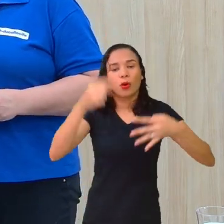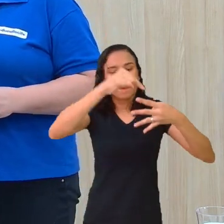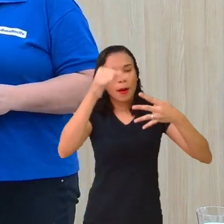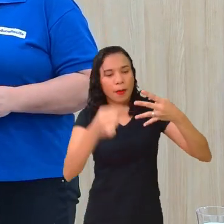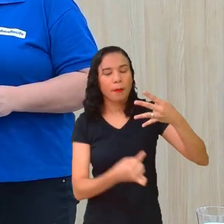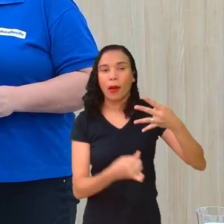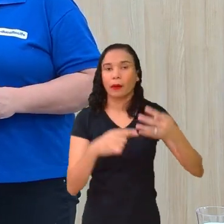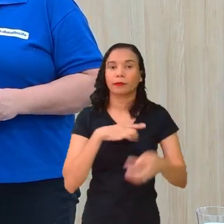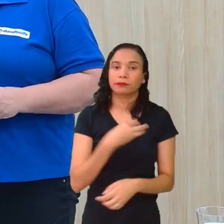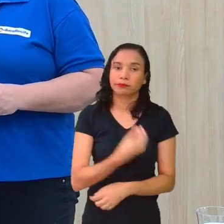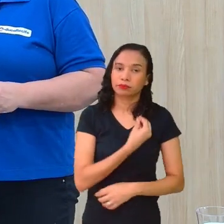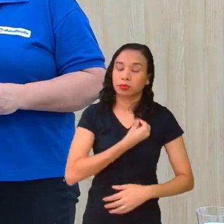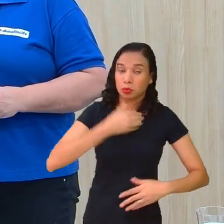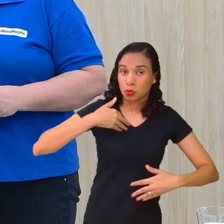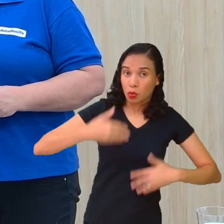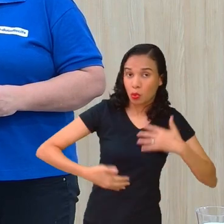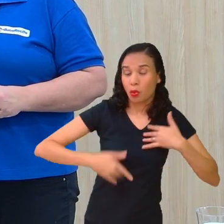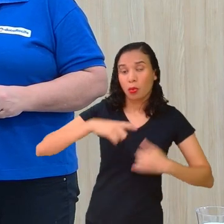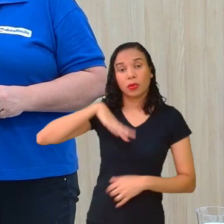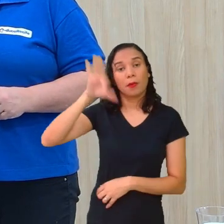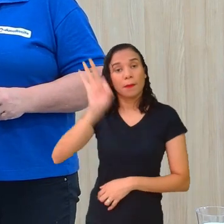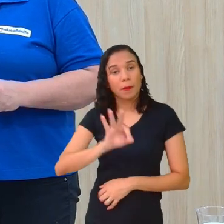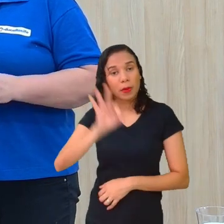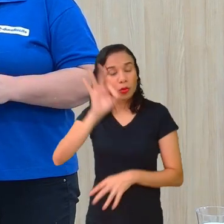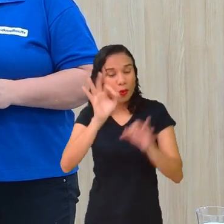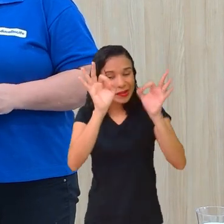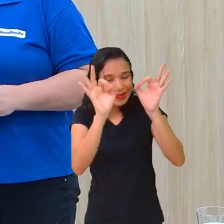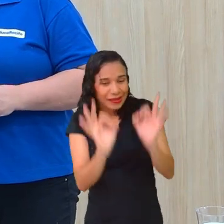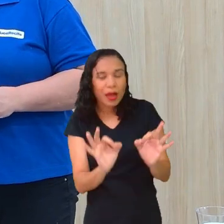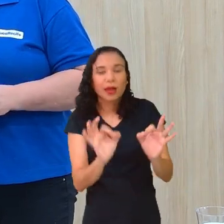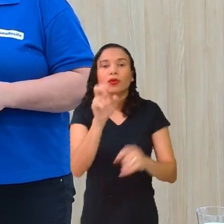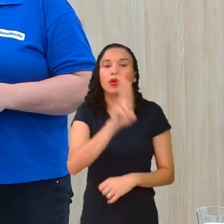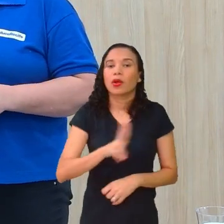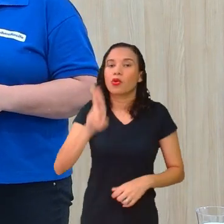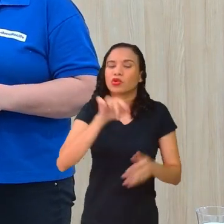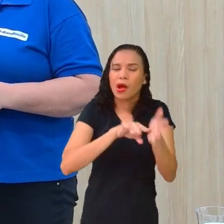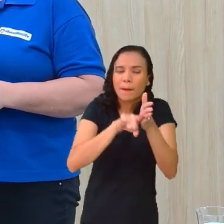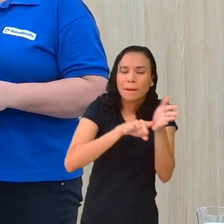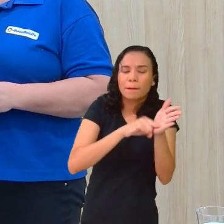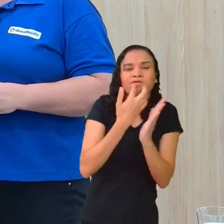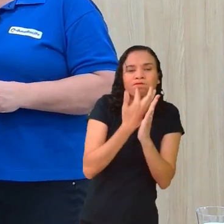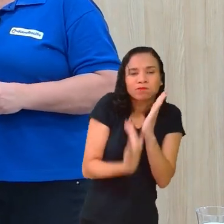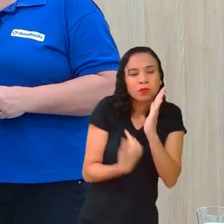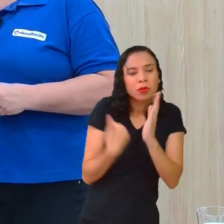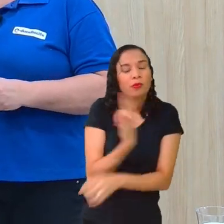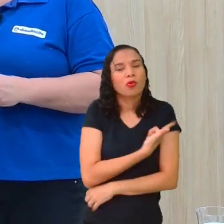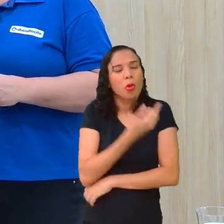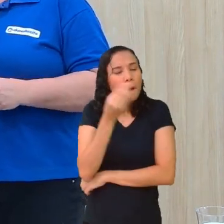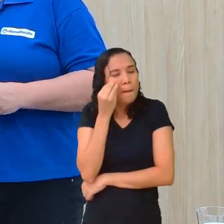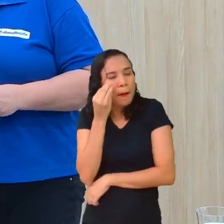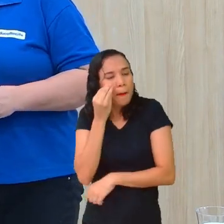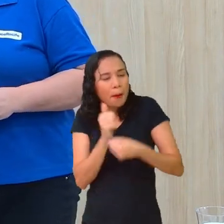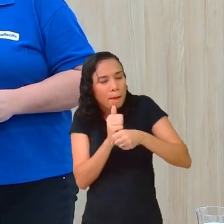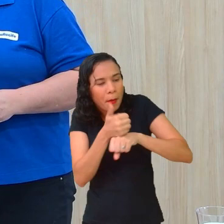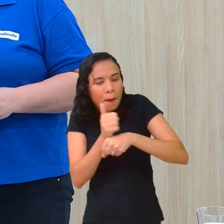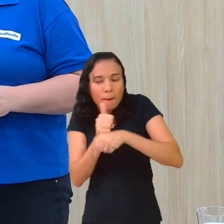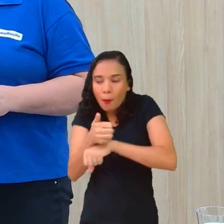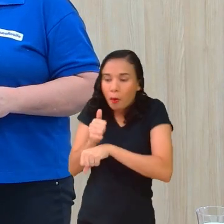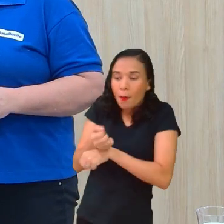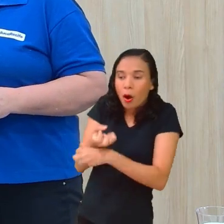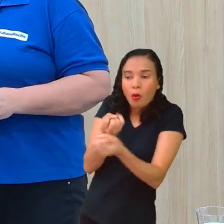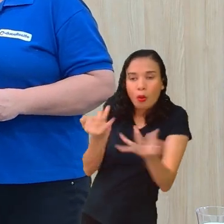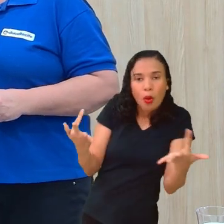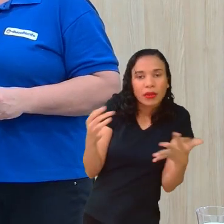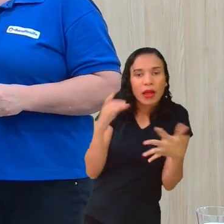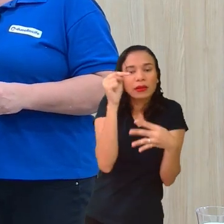estejam no nosso corpo em um percentual adequado. E através do exame de sangue, a gente vai poder monitorar a quantidade de hemácias,